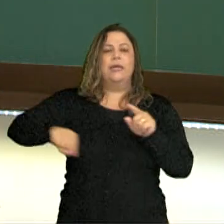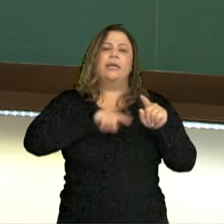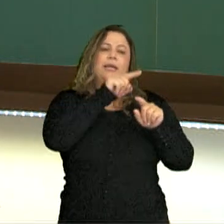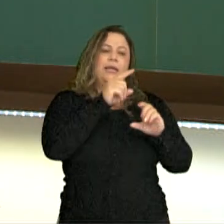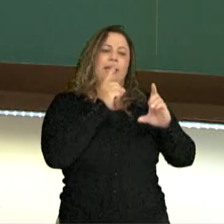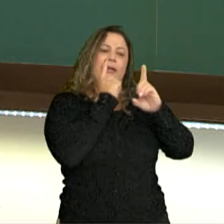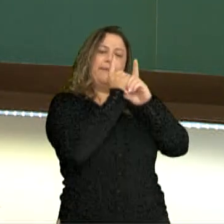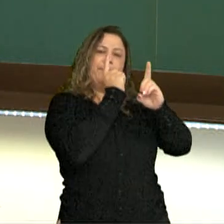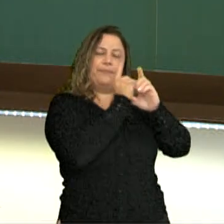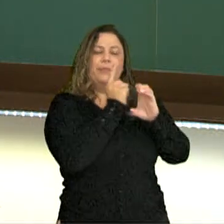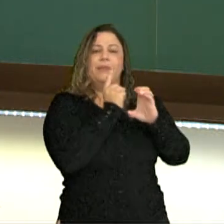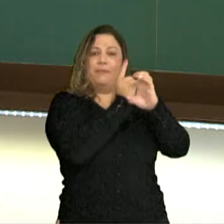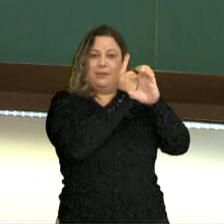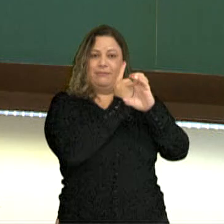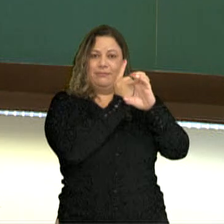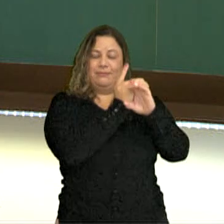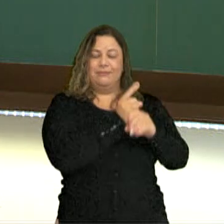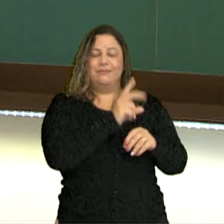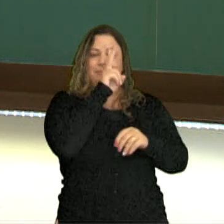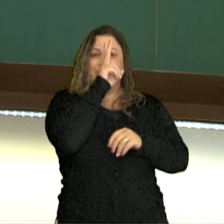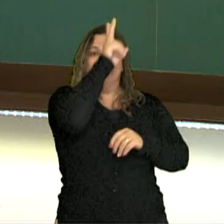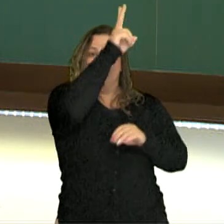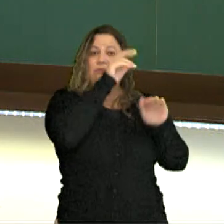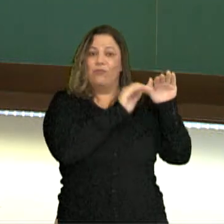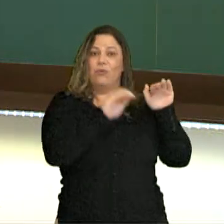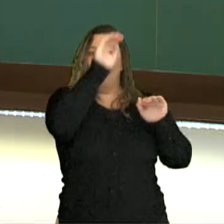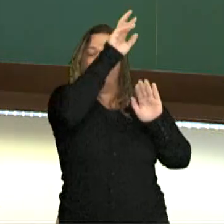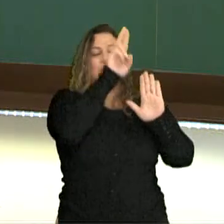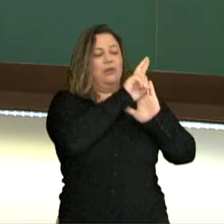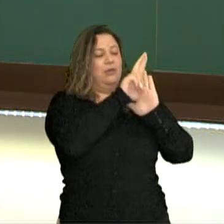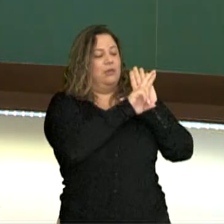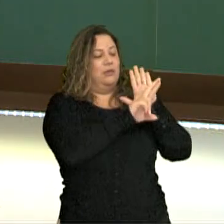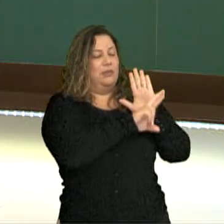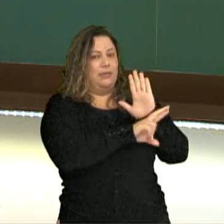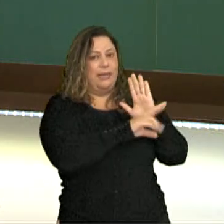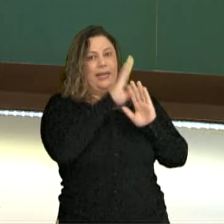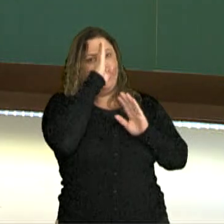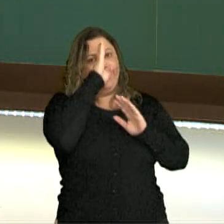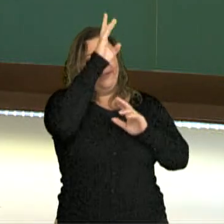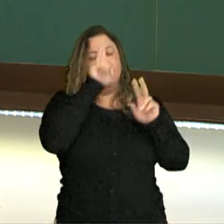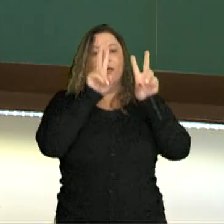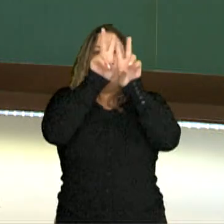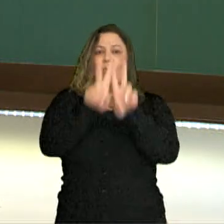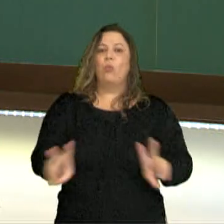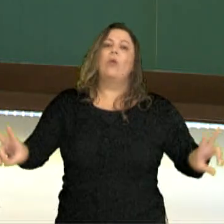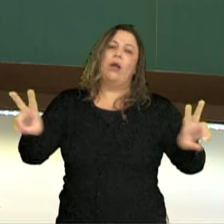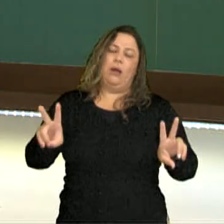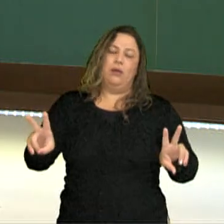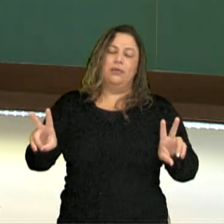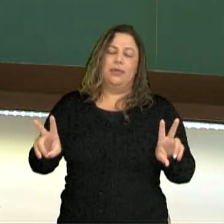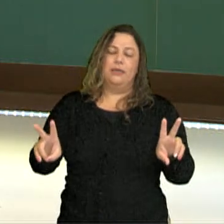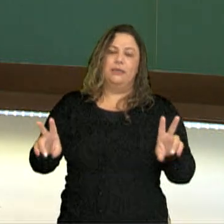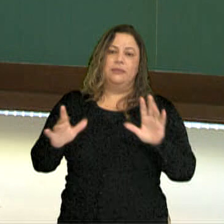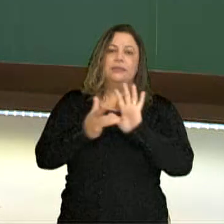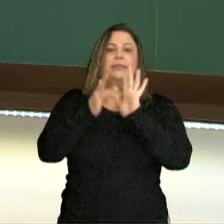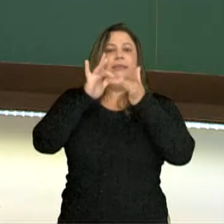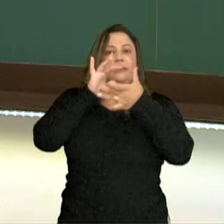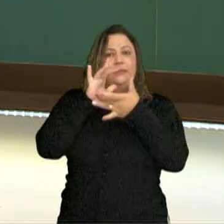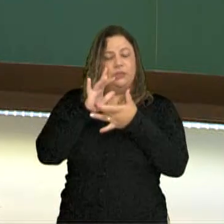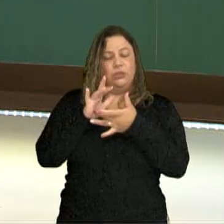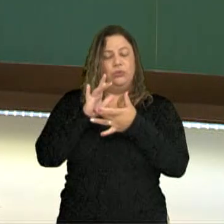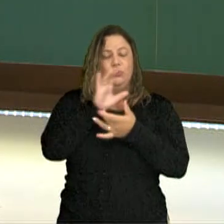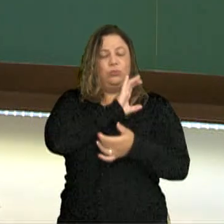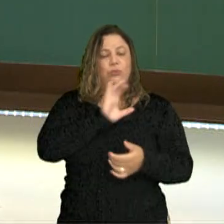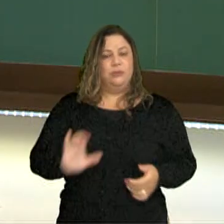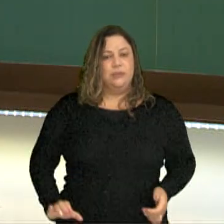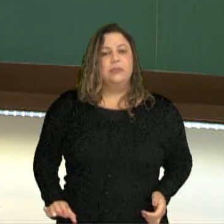né? As regras, os ideais, o olhar cristão. Tá? O que eu quero deixar claro aqui